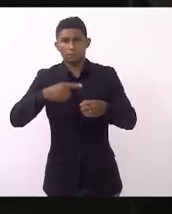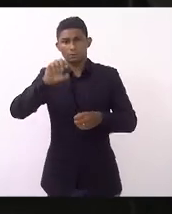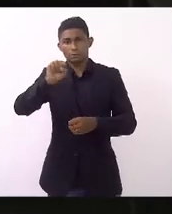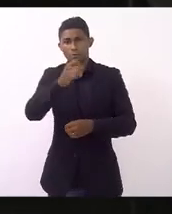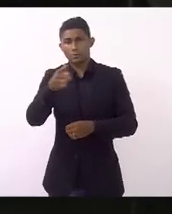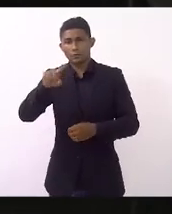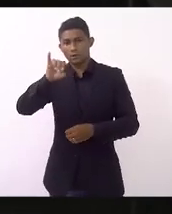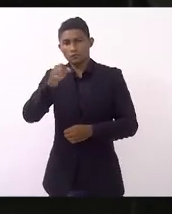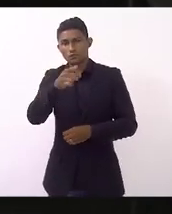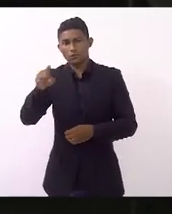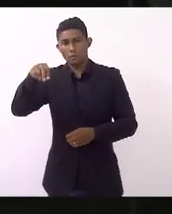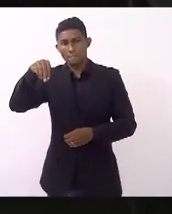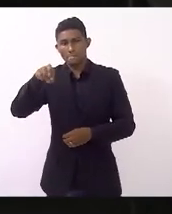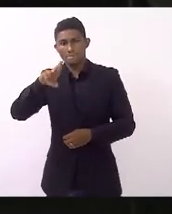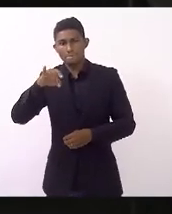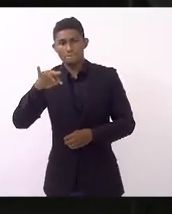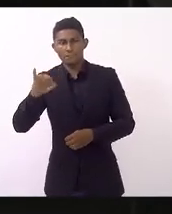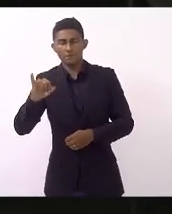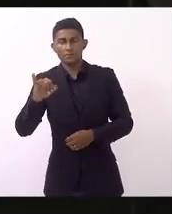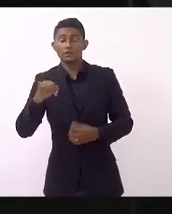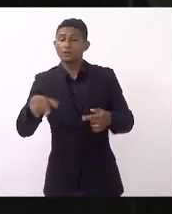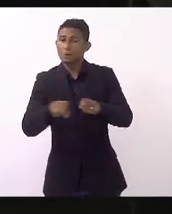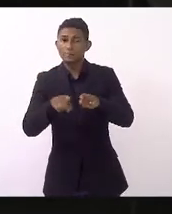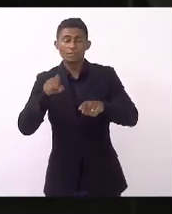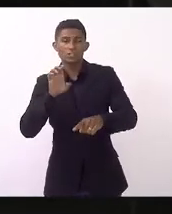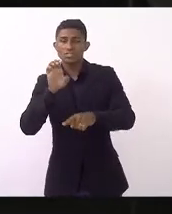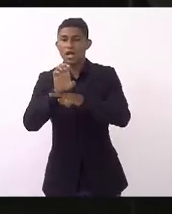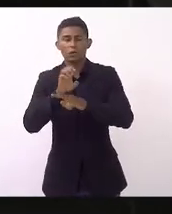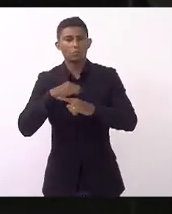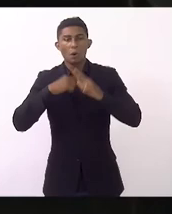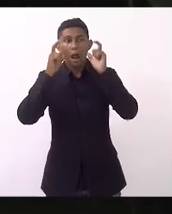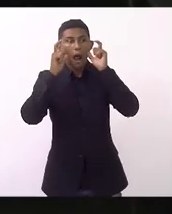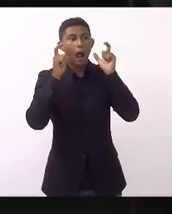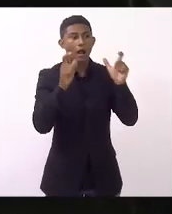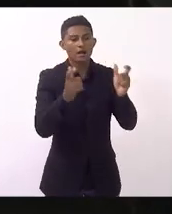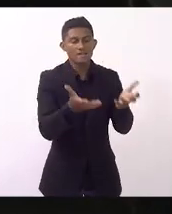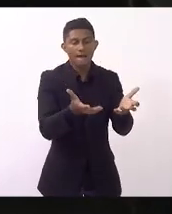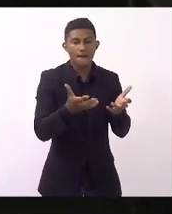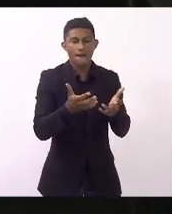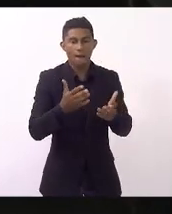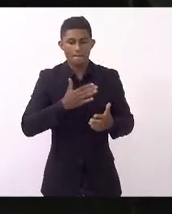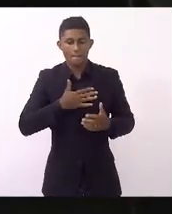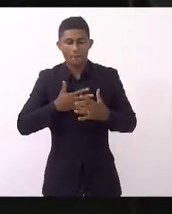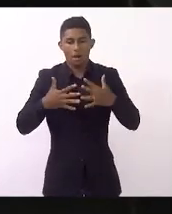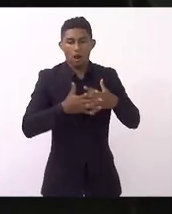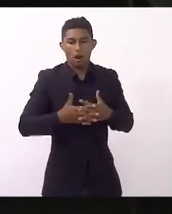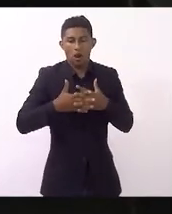estado. Então, eu quero aqui, presidenta Tia Ju,